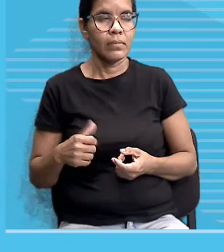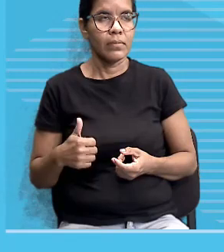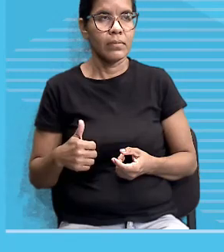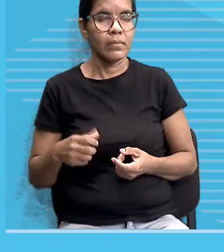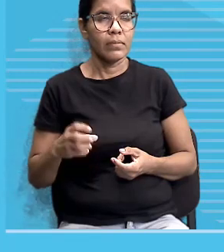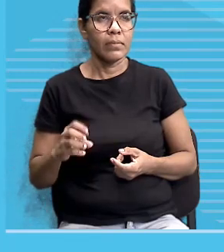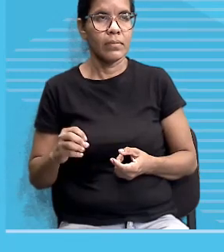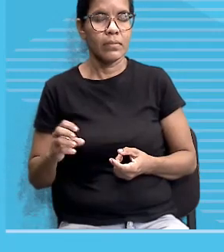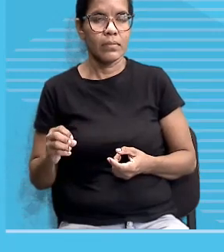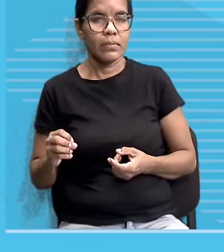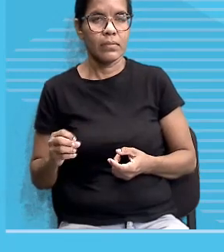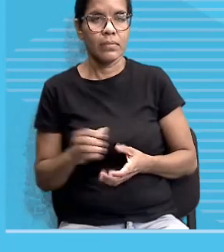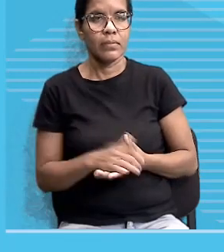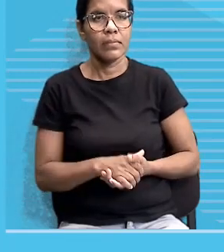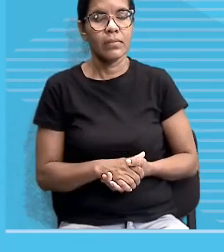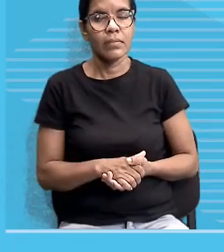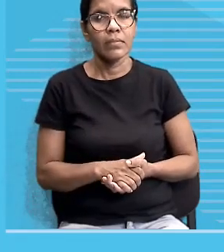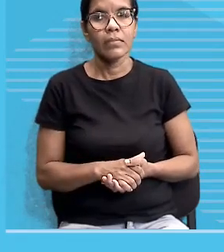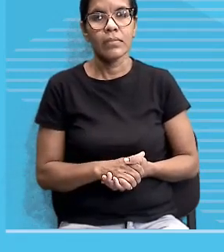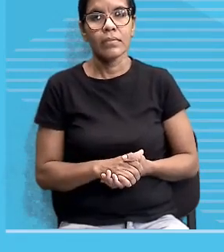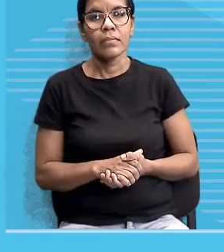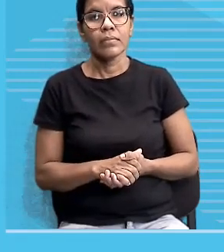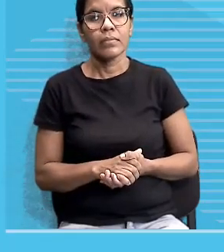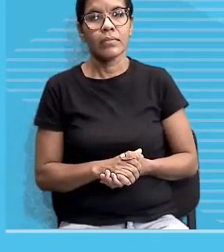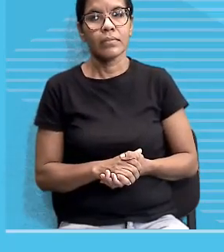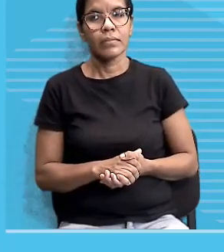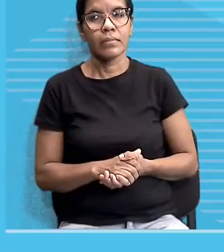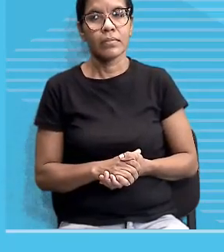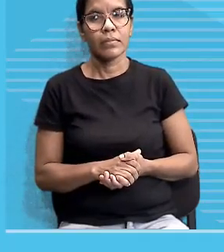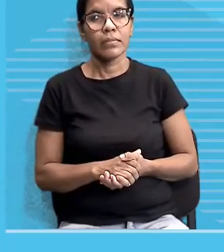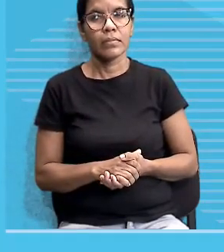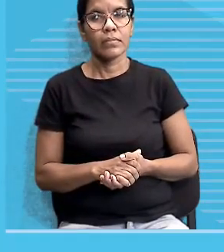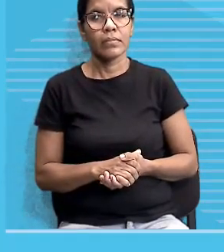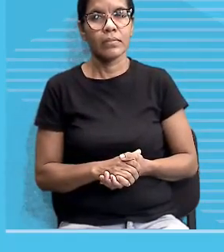e sem Tá certo